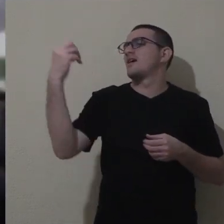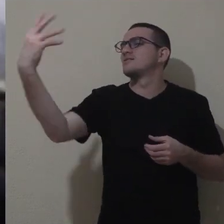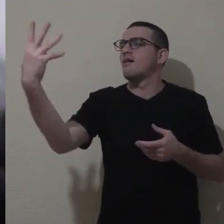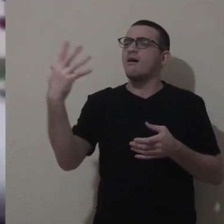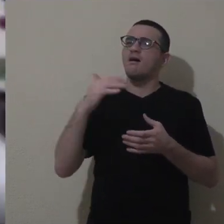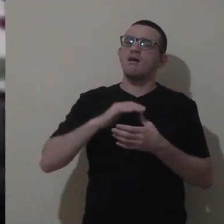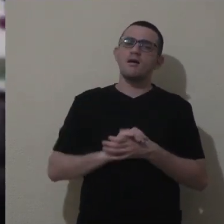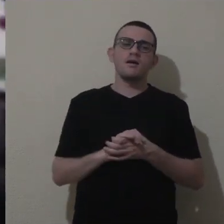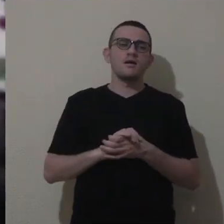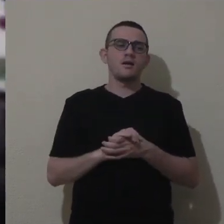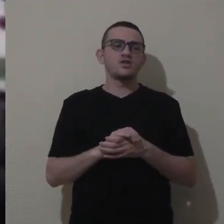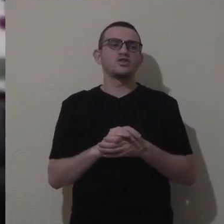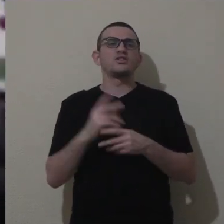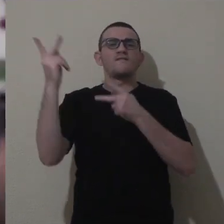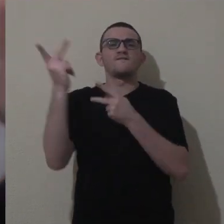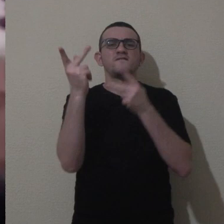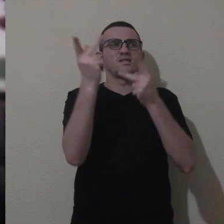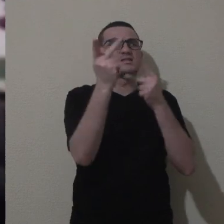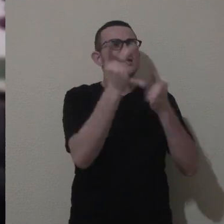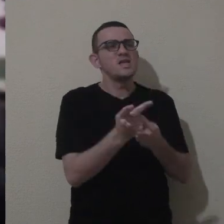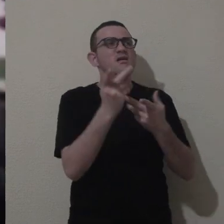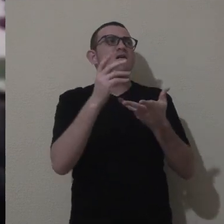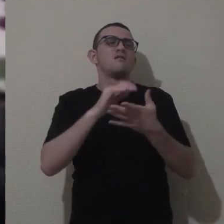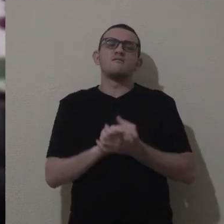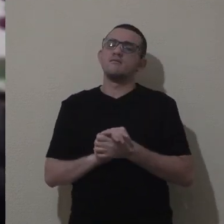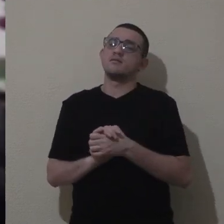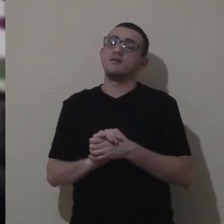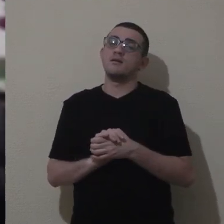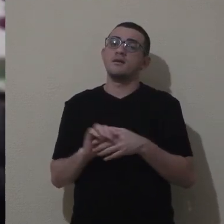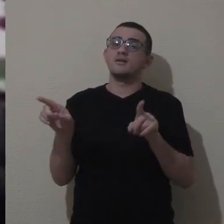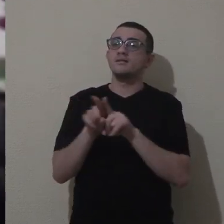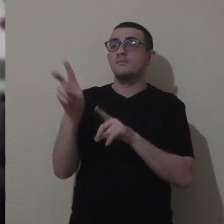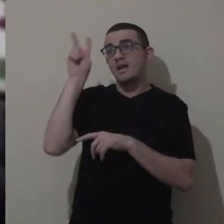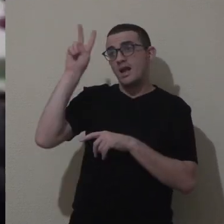para viajar, né? De vir muita visita, né? Então,